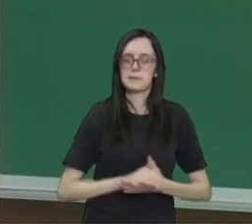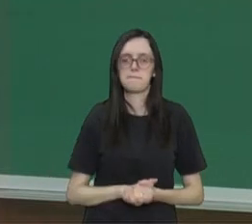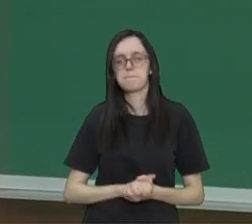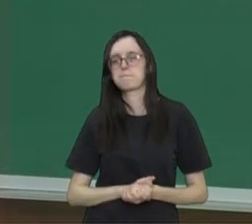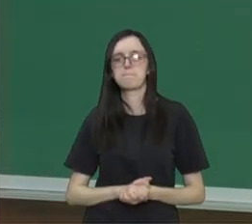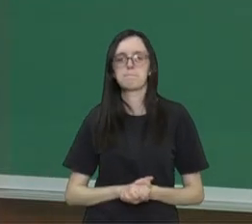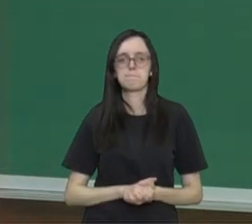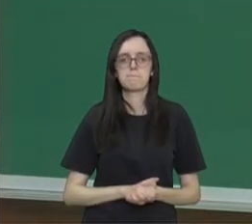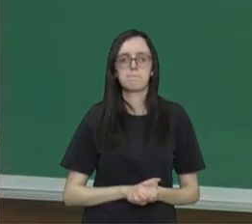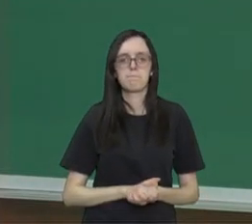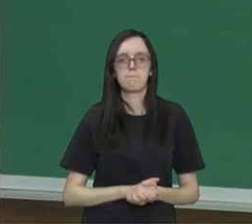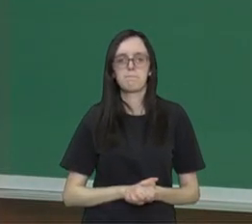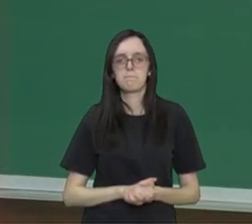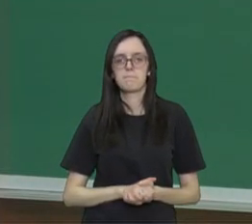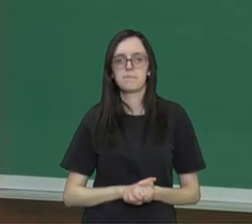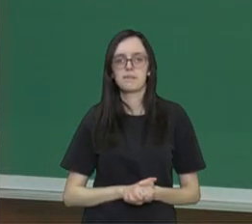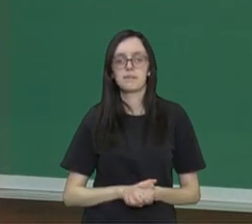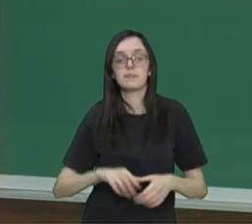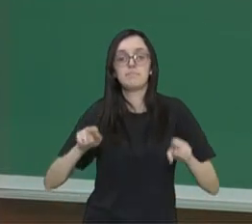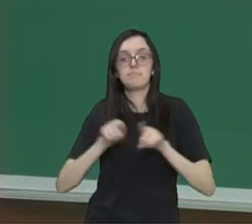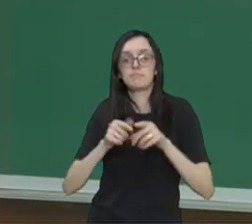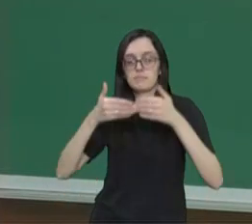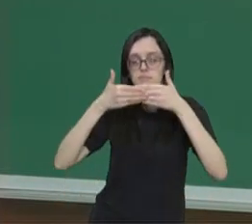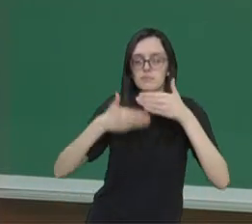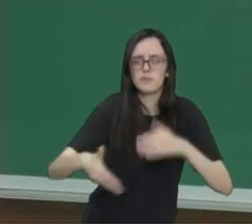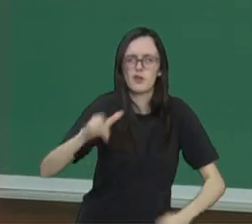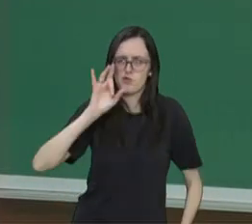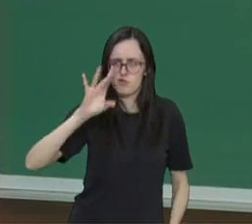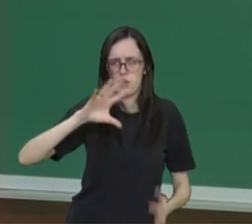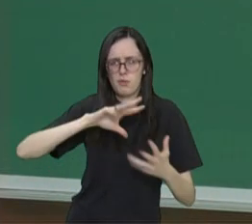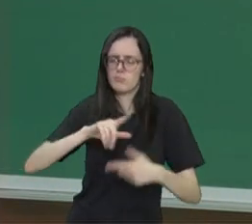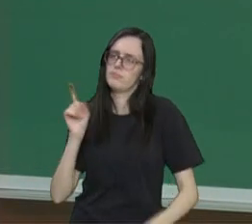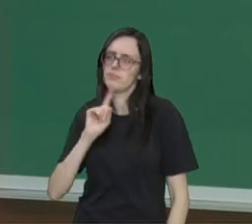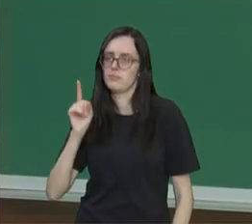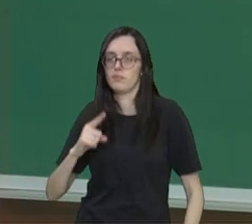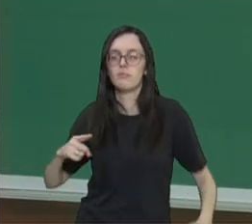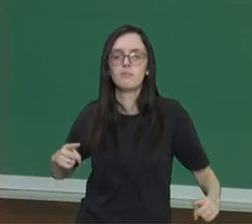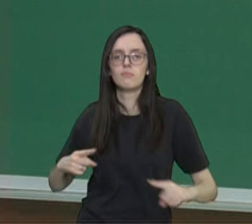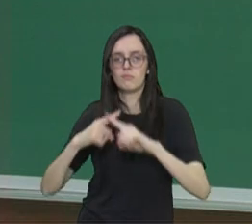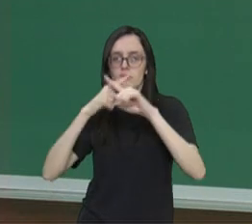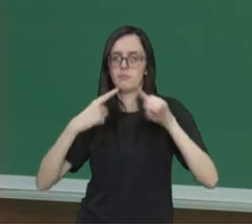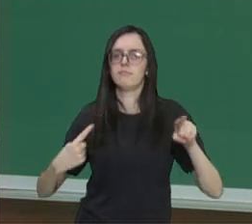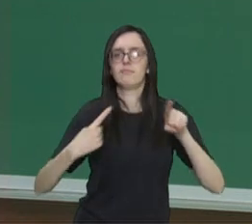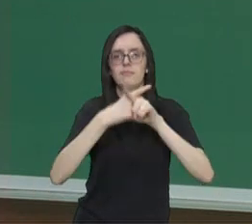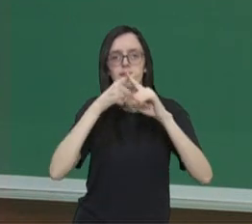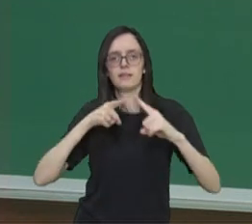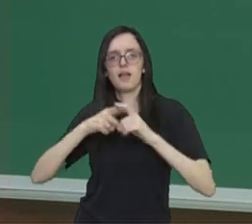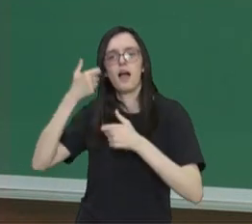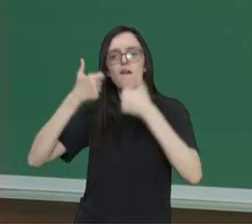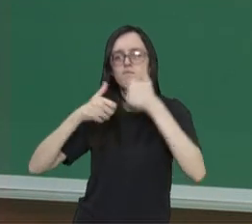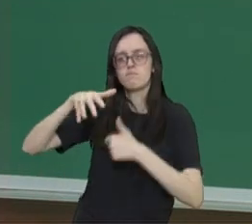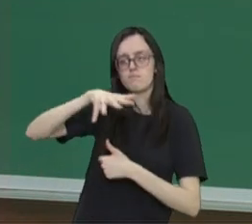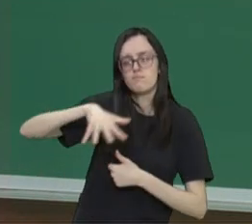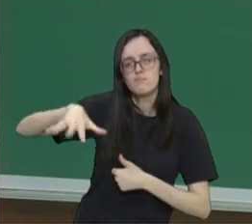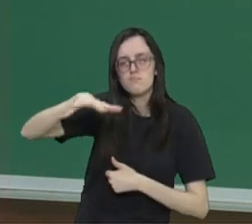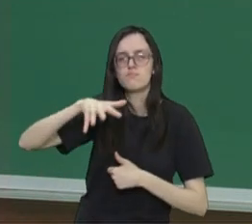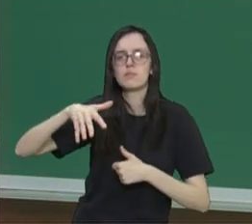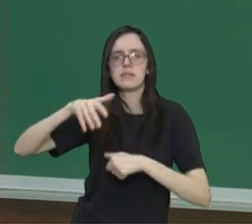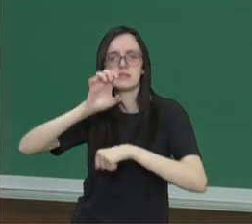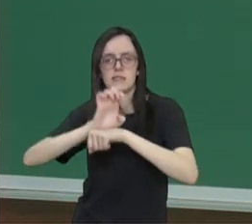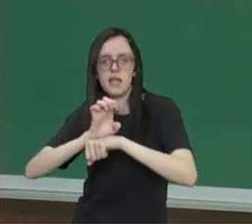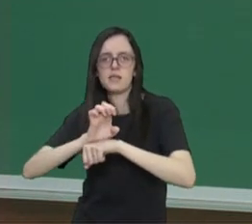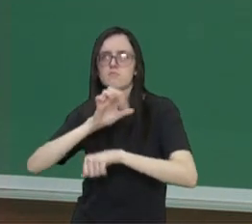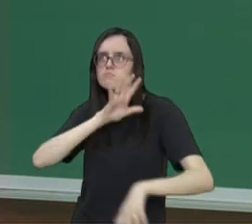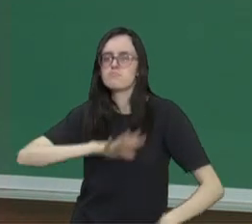França. E, a partir disso, não é só a Copa do Mundo, os campeonatos de futebol locais, regionais e estaduais passaram a